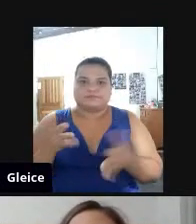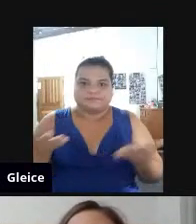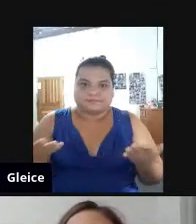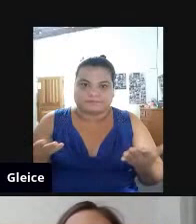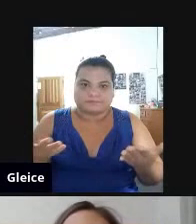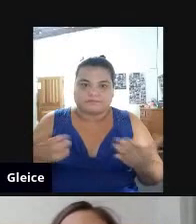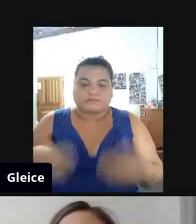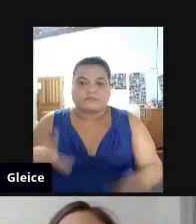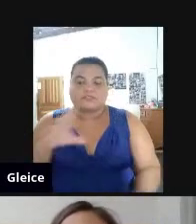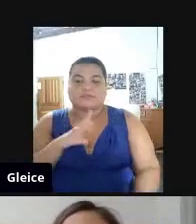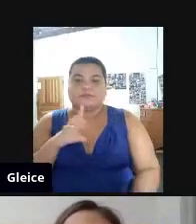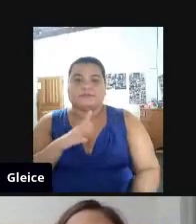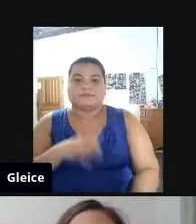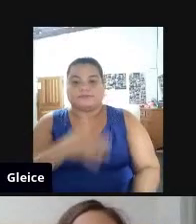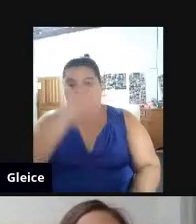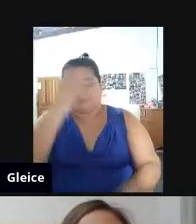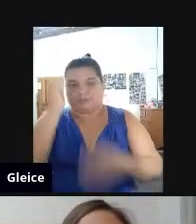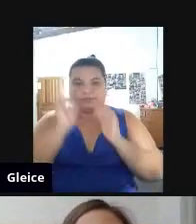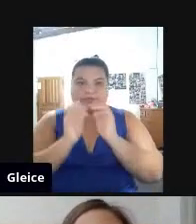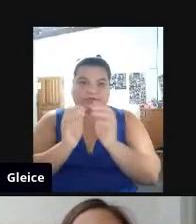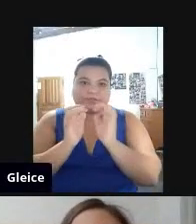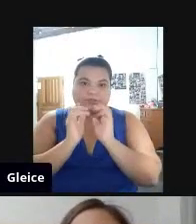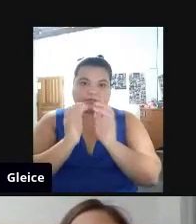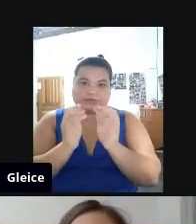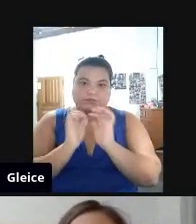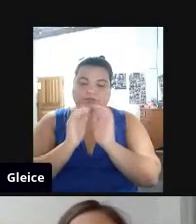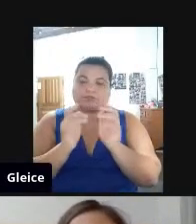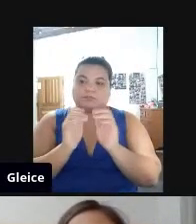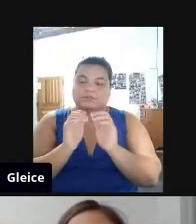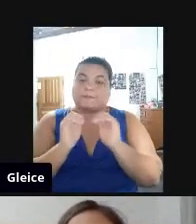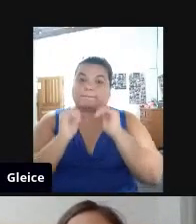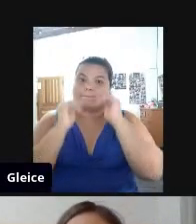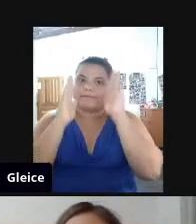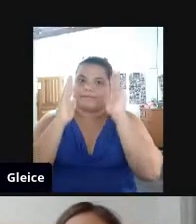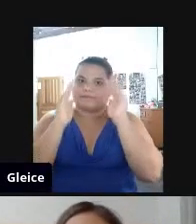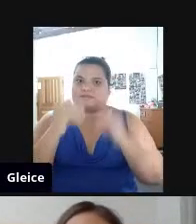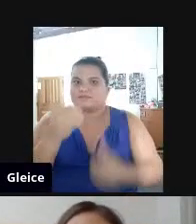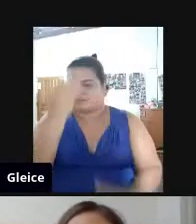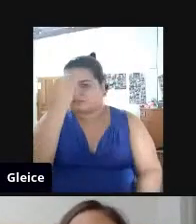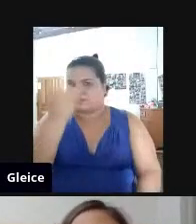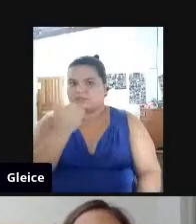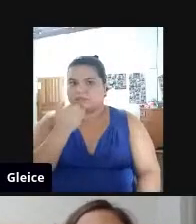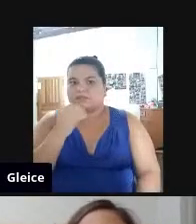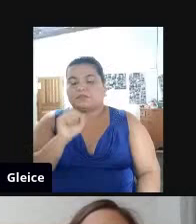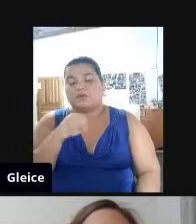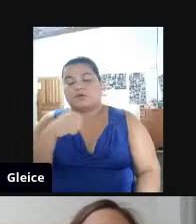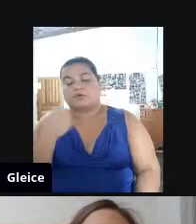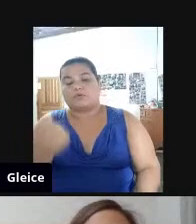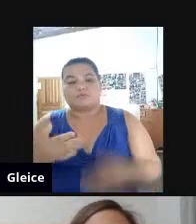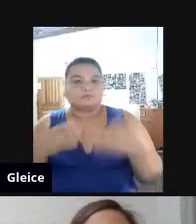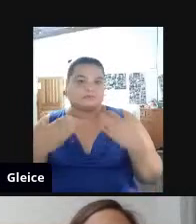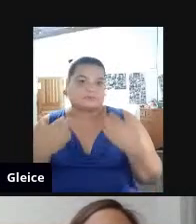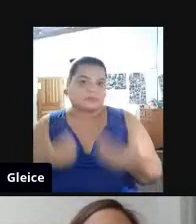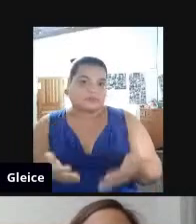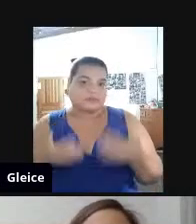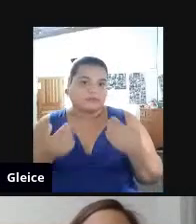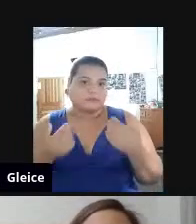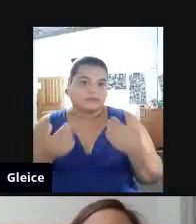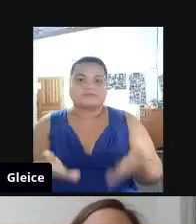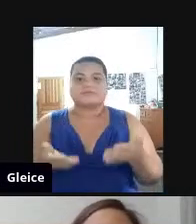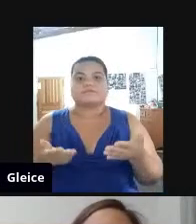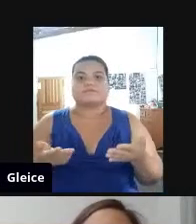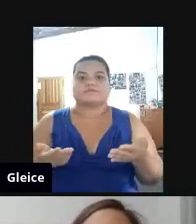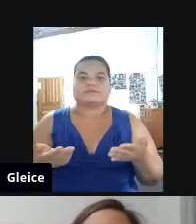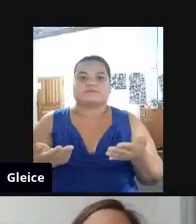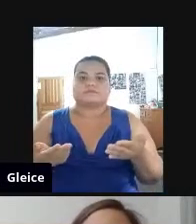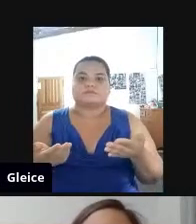desde mais comprometidos, né, a indivíduos mais leves. Então, o autismo pode ser classificado no grau 1, 2